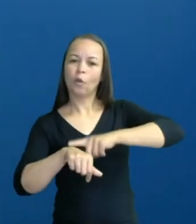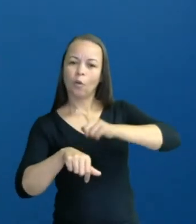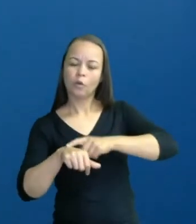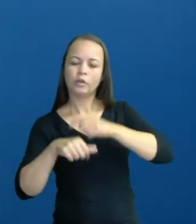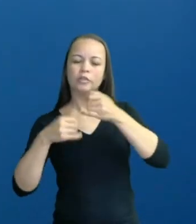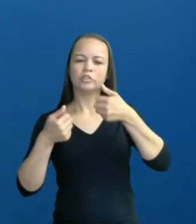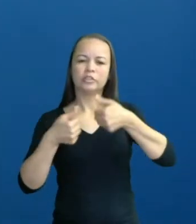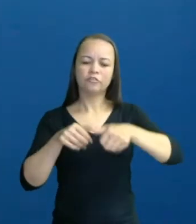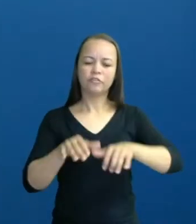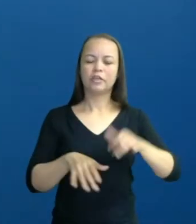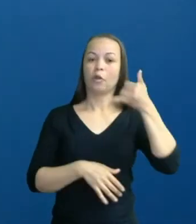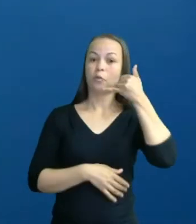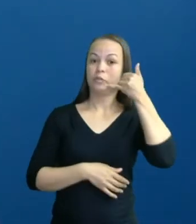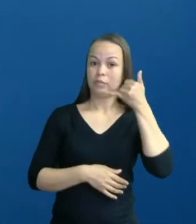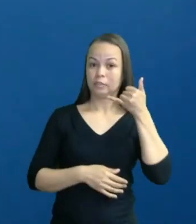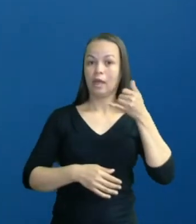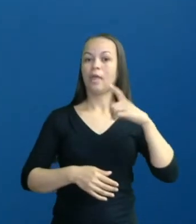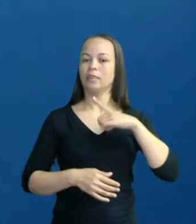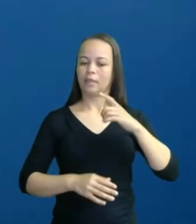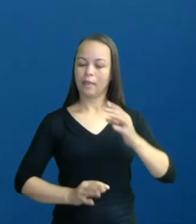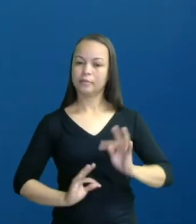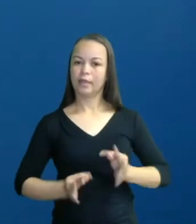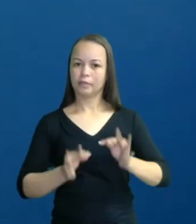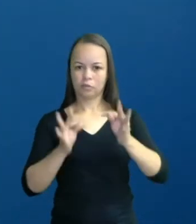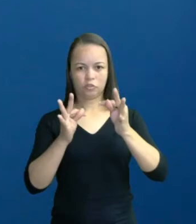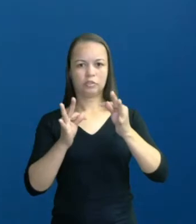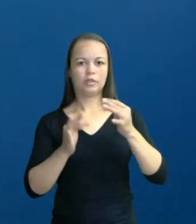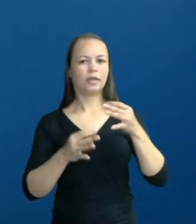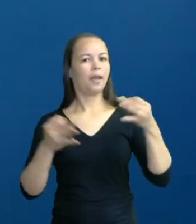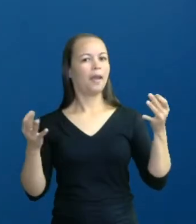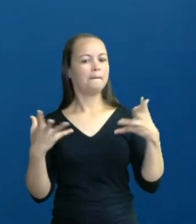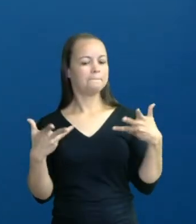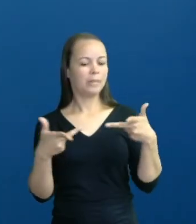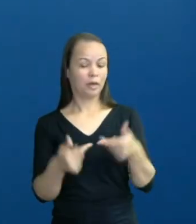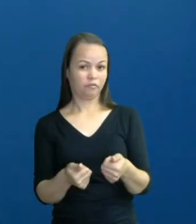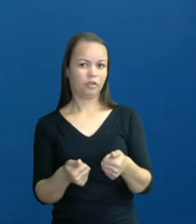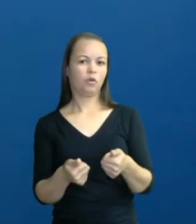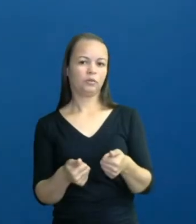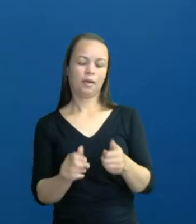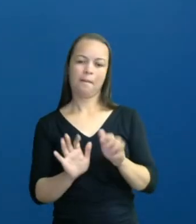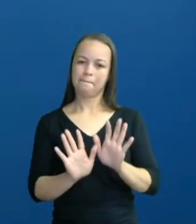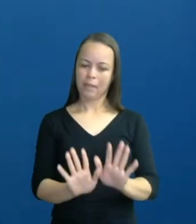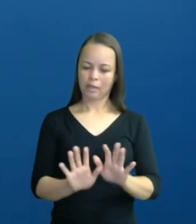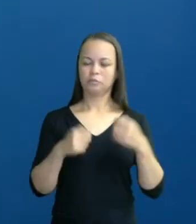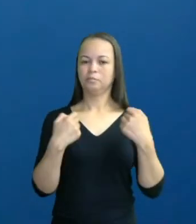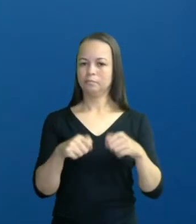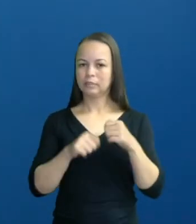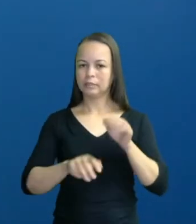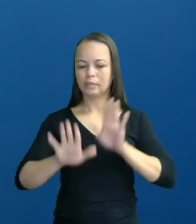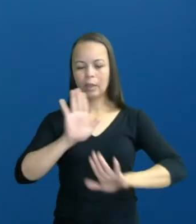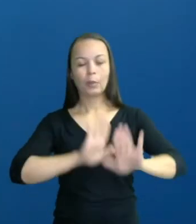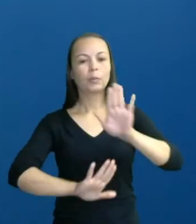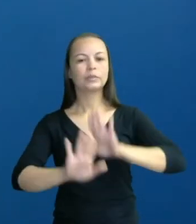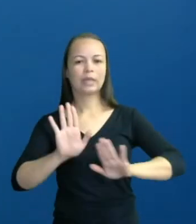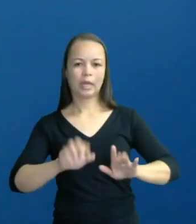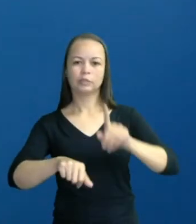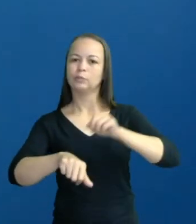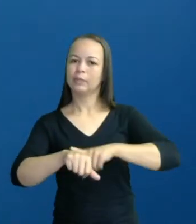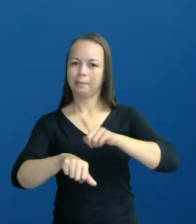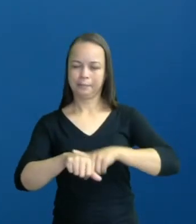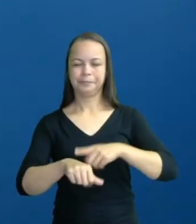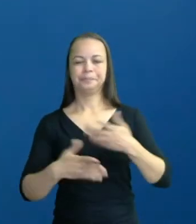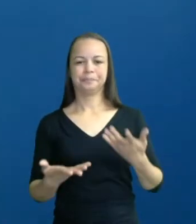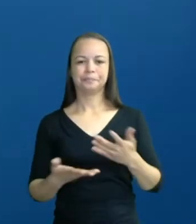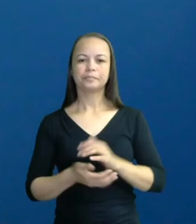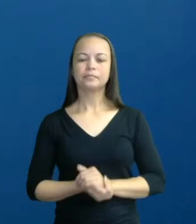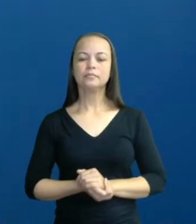bem assim, tá certo? Então, vamos lá, vamos dar um celular, mas na idade certa, tá? Então,